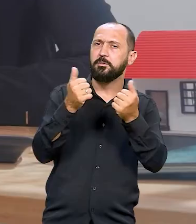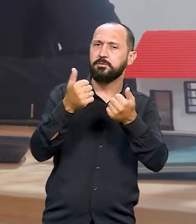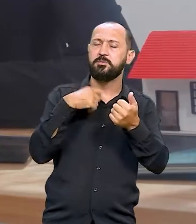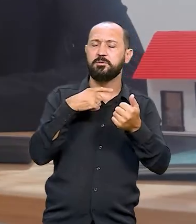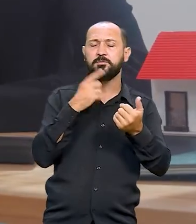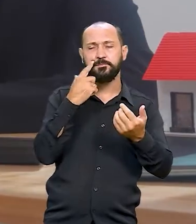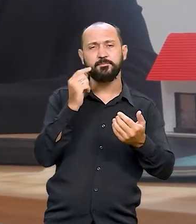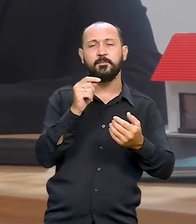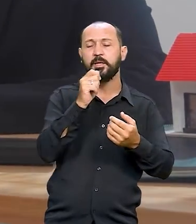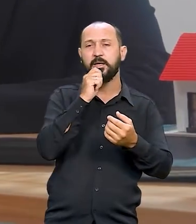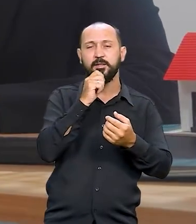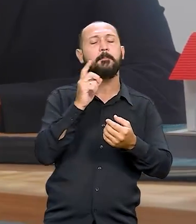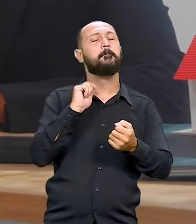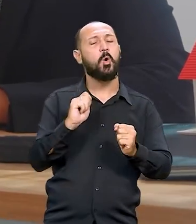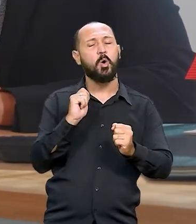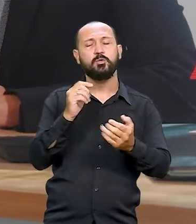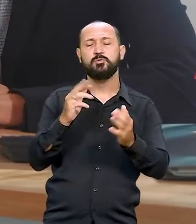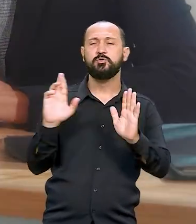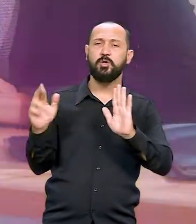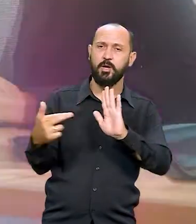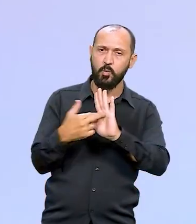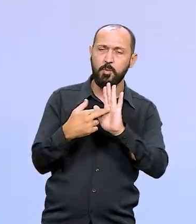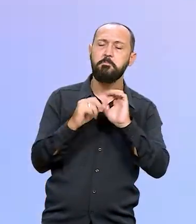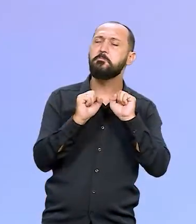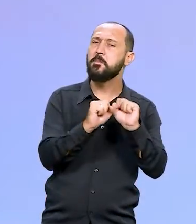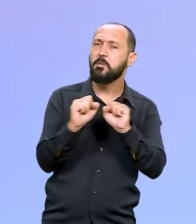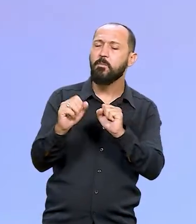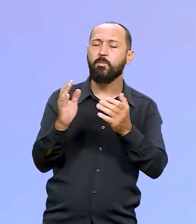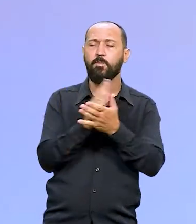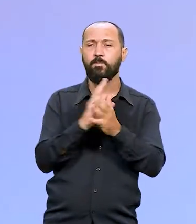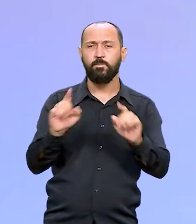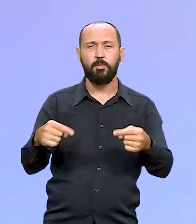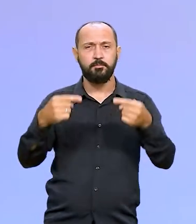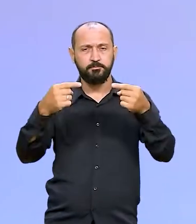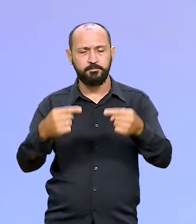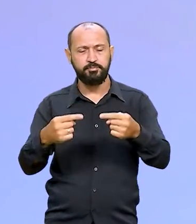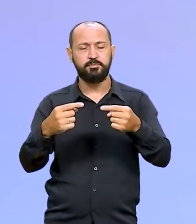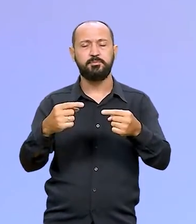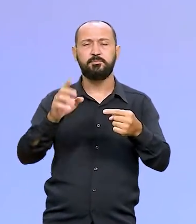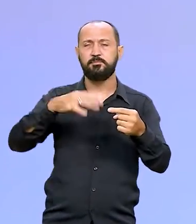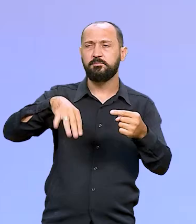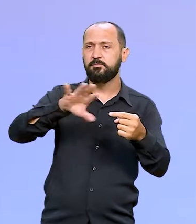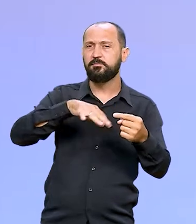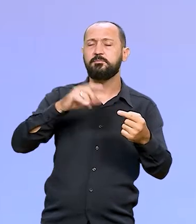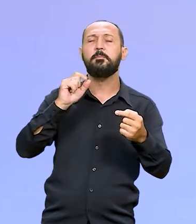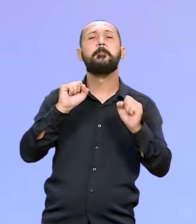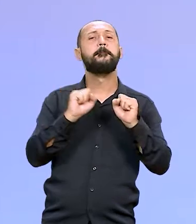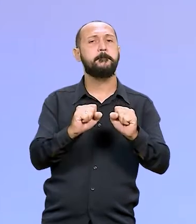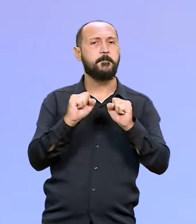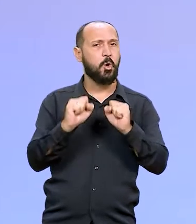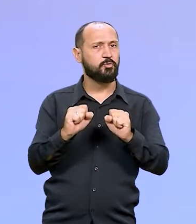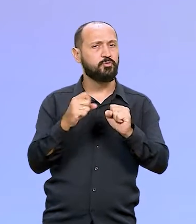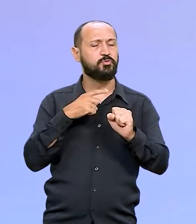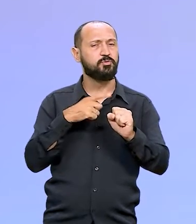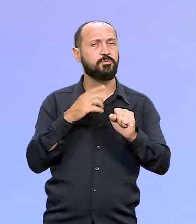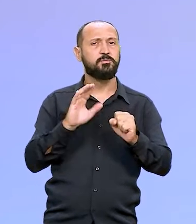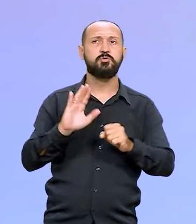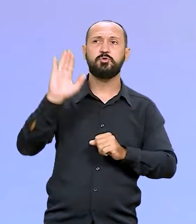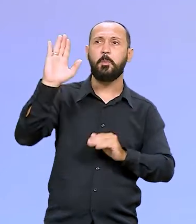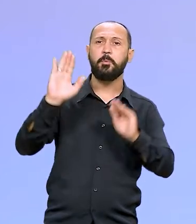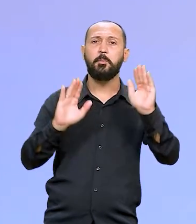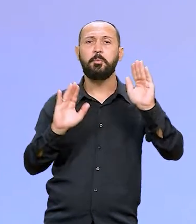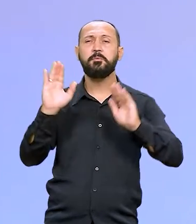não transitou em julgado, ou seja, ainda cabem recursos, e aí as partes que estão envolvidas no processo, que tem repercussão geral, podem ou não estar